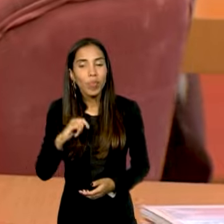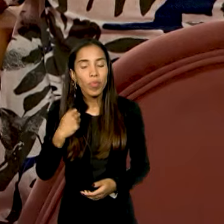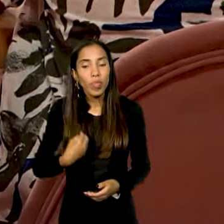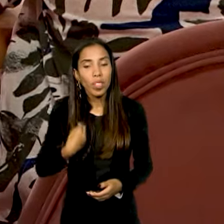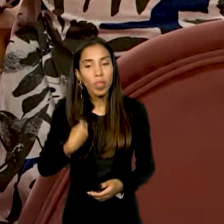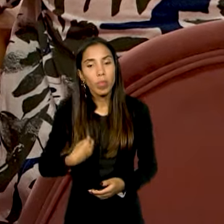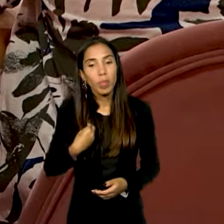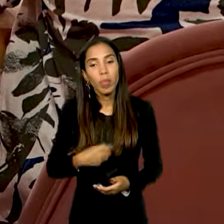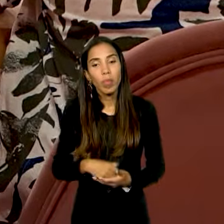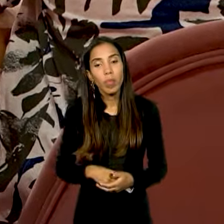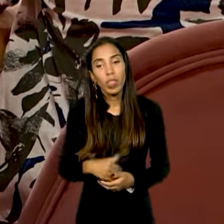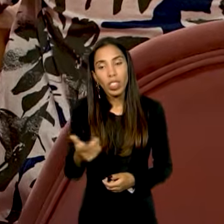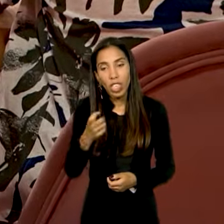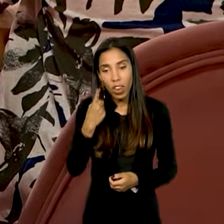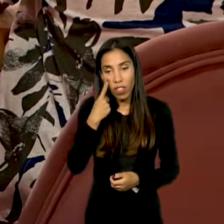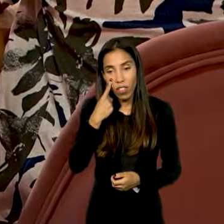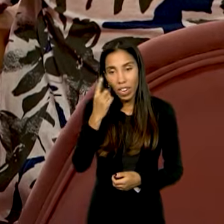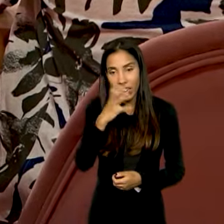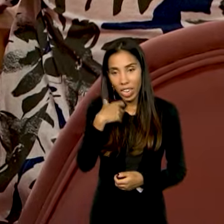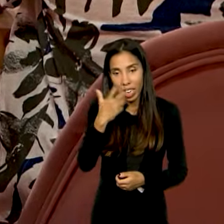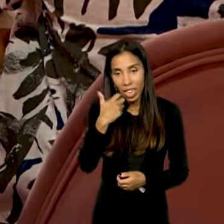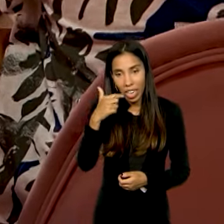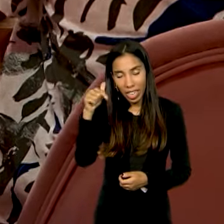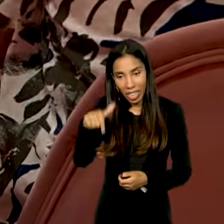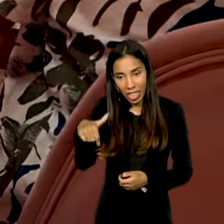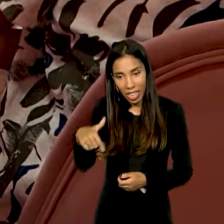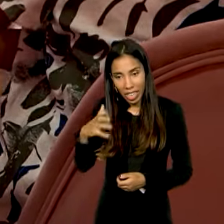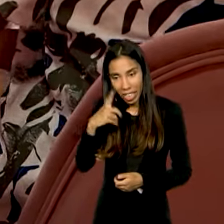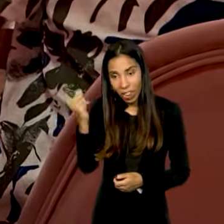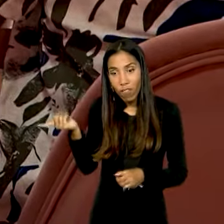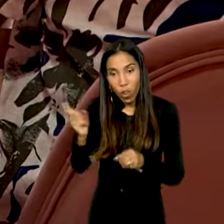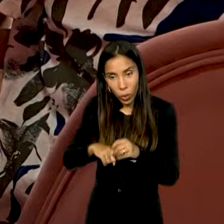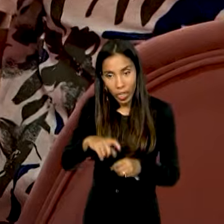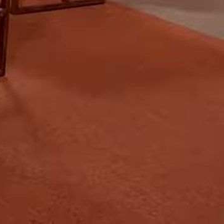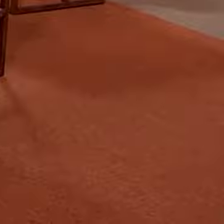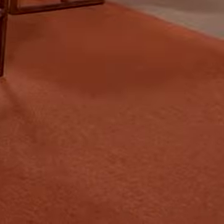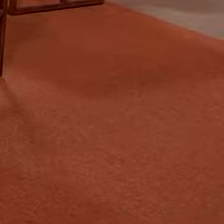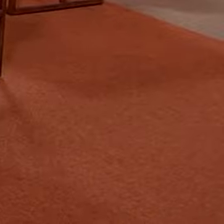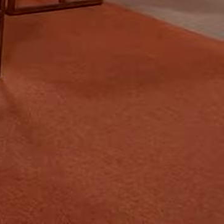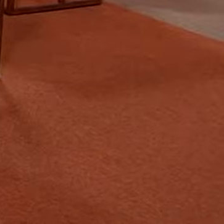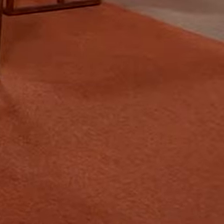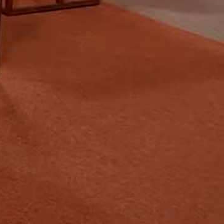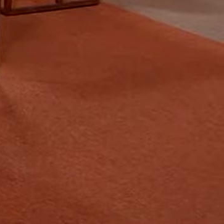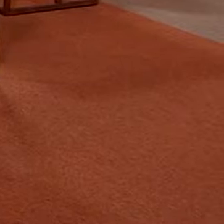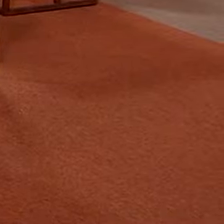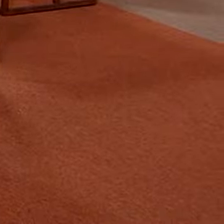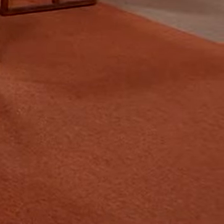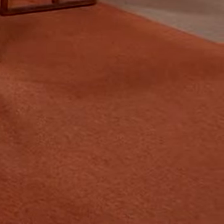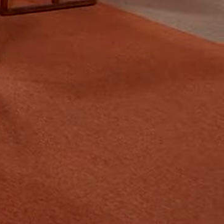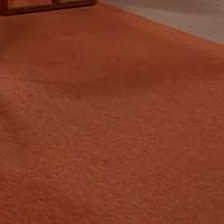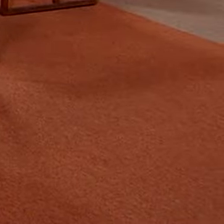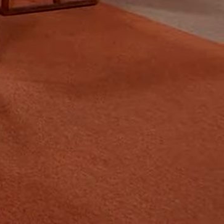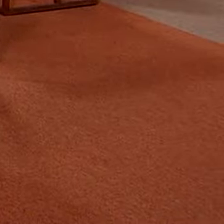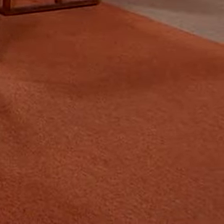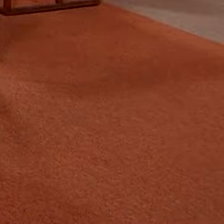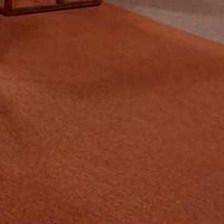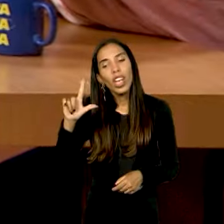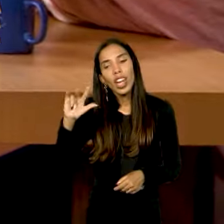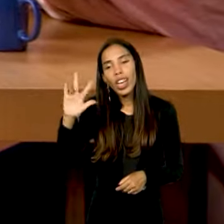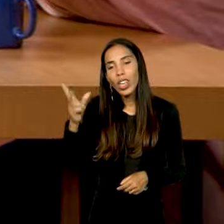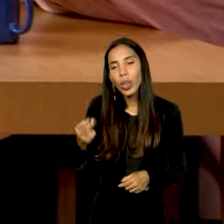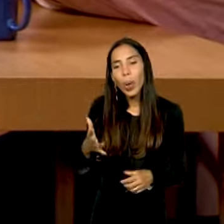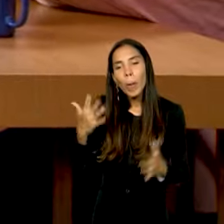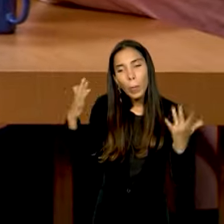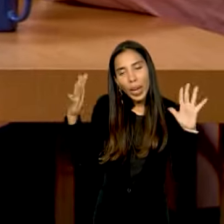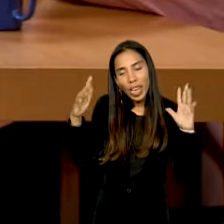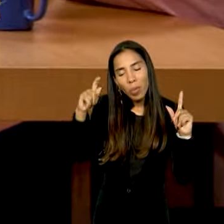arrasam. Parabéns, quero ver você cantando, hein, garoto? Vamos cantar aqui no programa. Eu parei pra cantar, tá? Pra falar de música. Meu Covelinho, muito obrigada. Parabéns pelo vídeo.